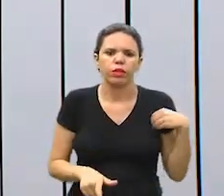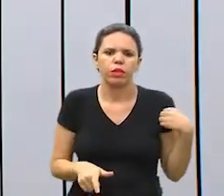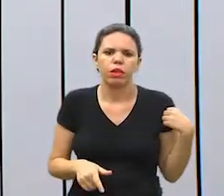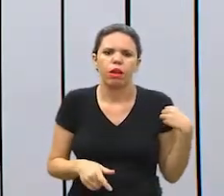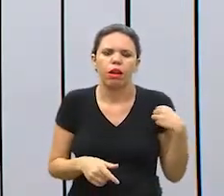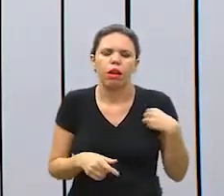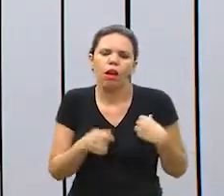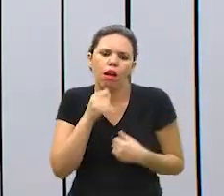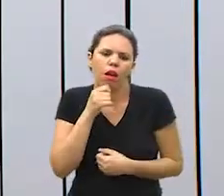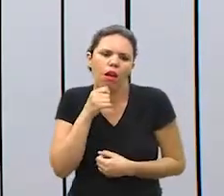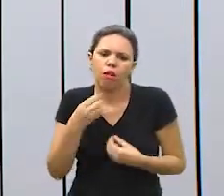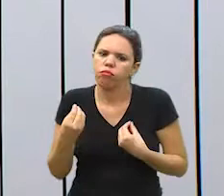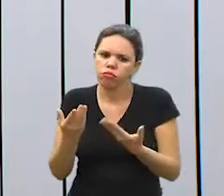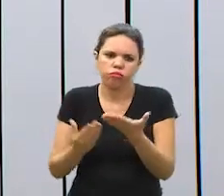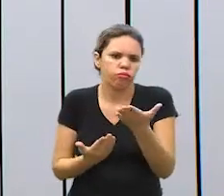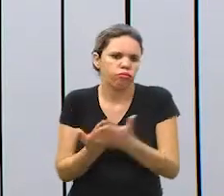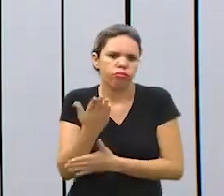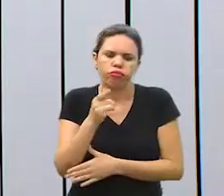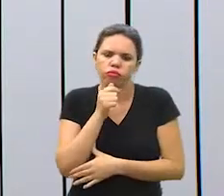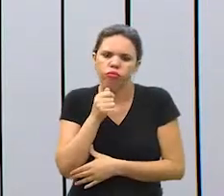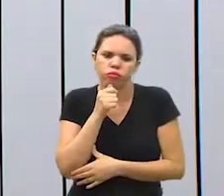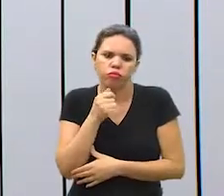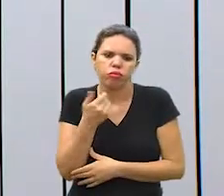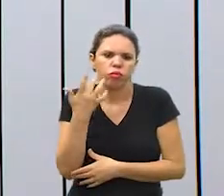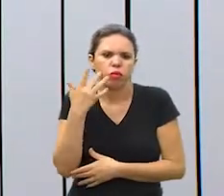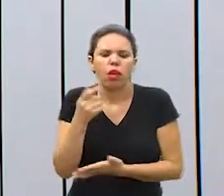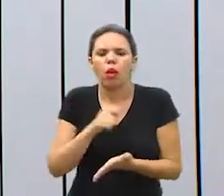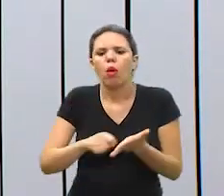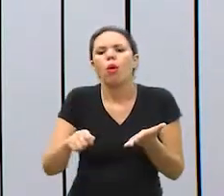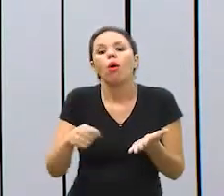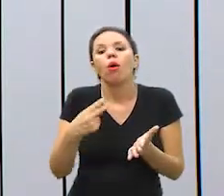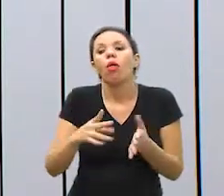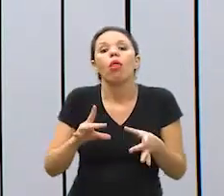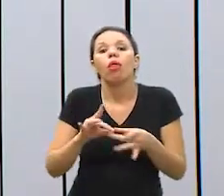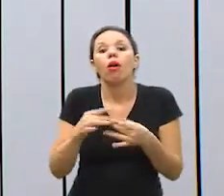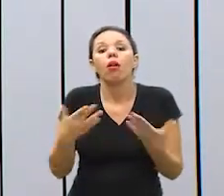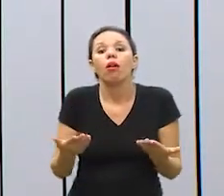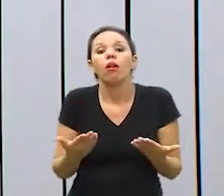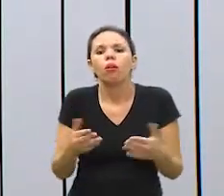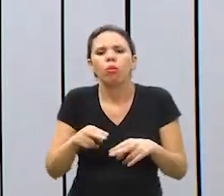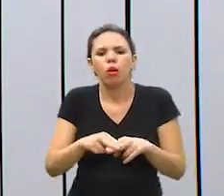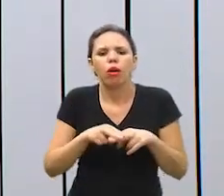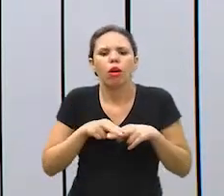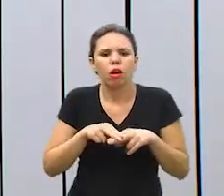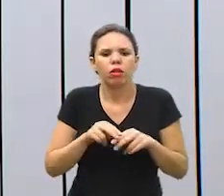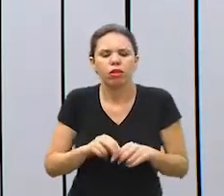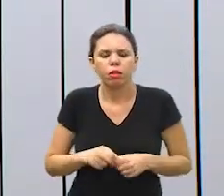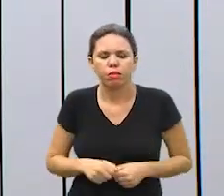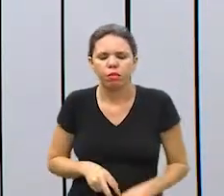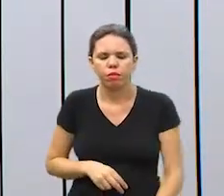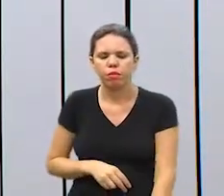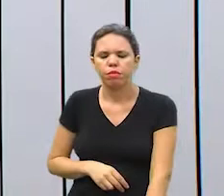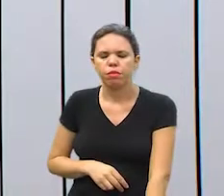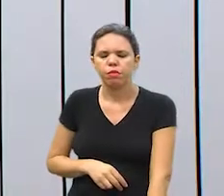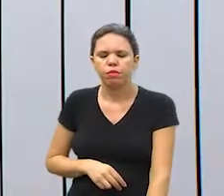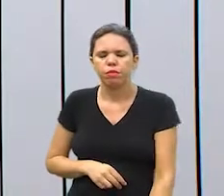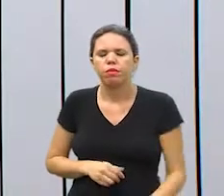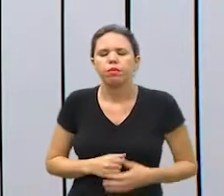esse convênio não foi para frente, quer dizer, assinaram um convênio, mas devido à grande